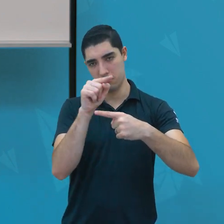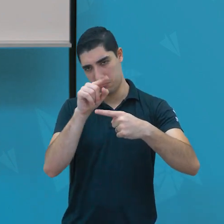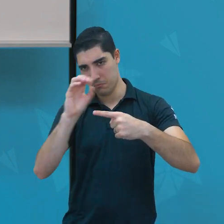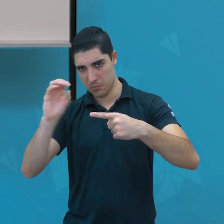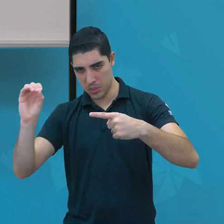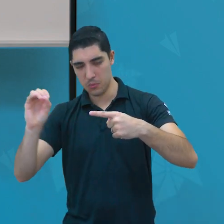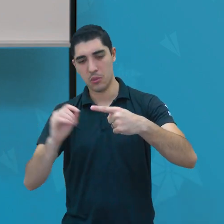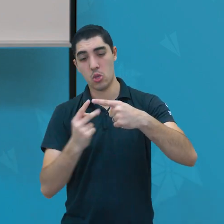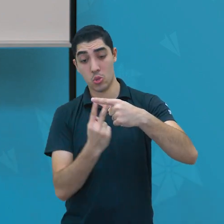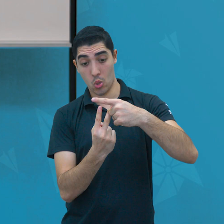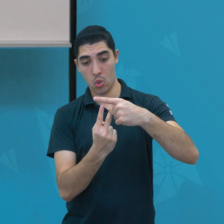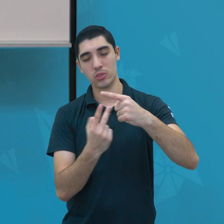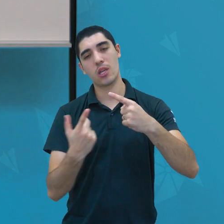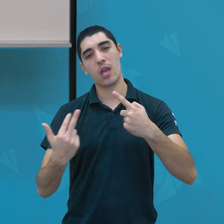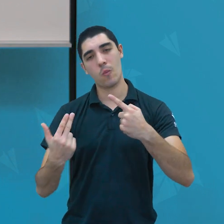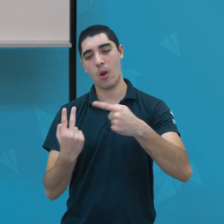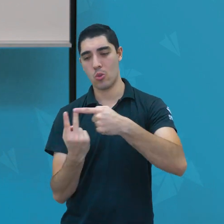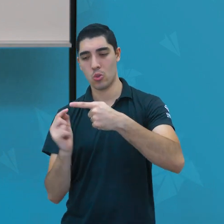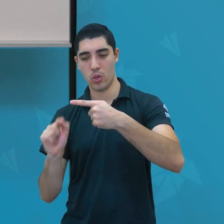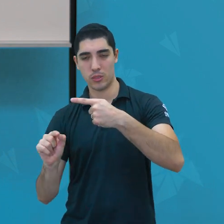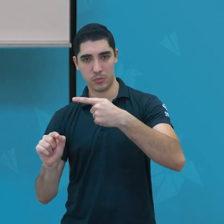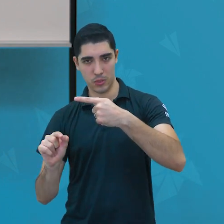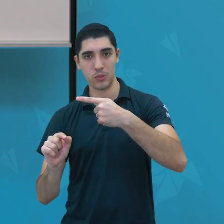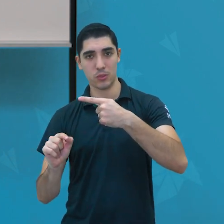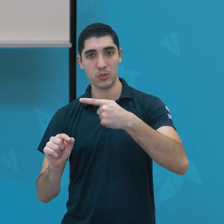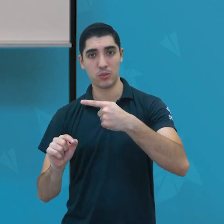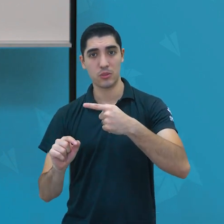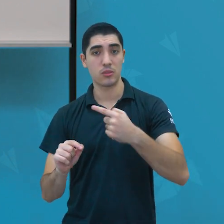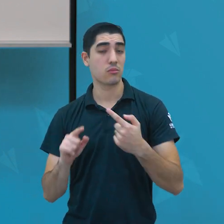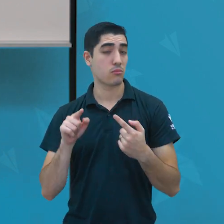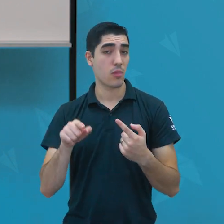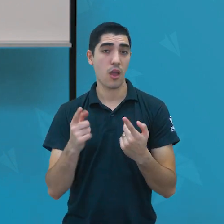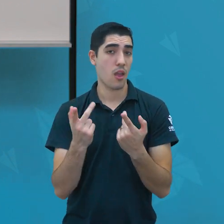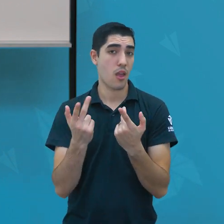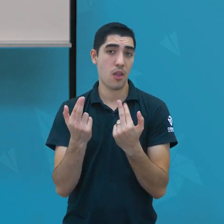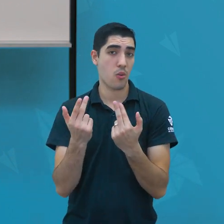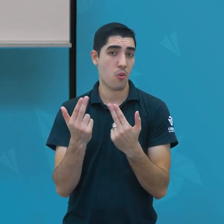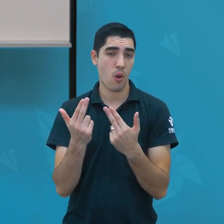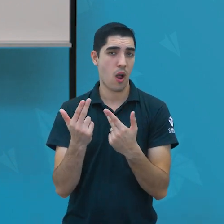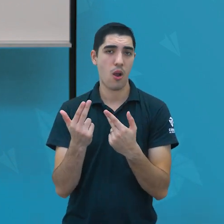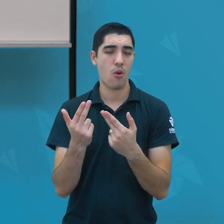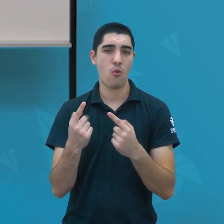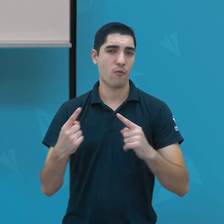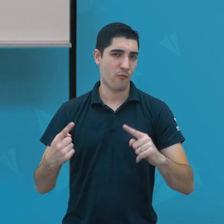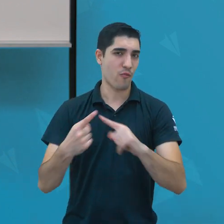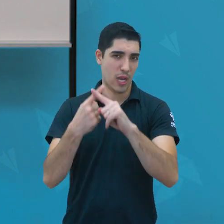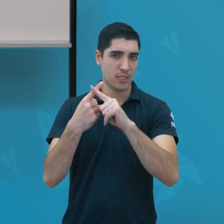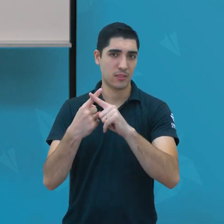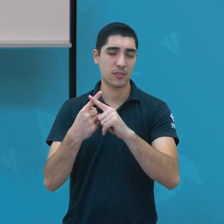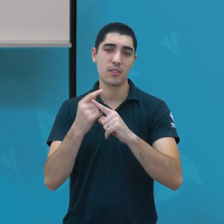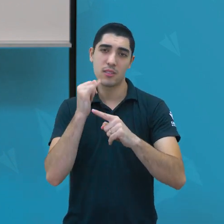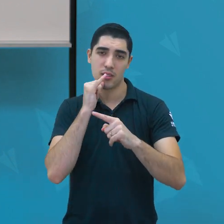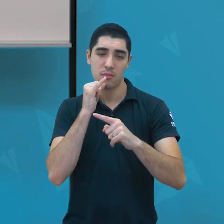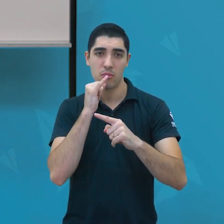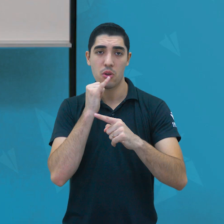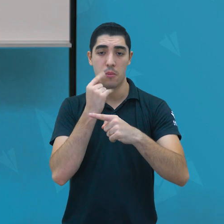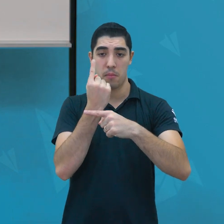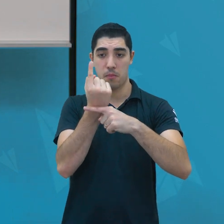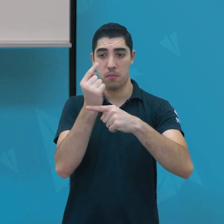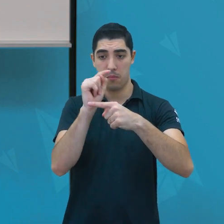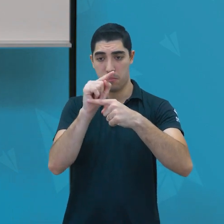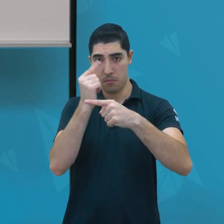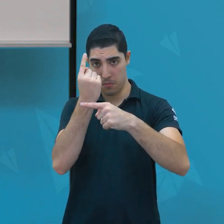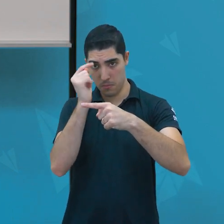em cima, 2 multiplicando 1000 embaixo, o qual é a mesma coisa que eu multiplicar o meio também por